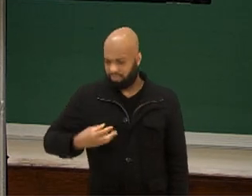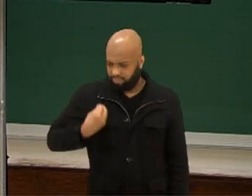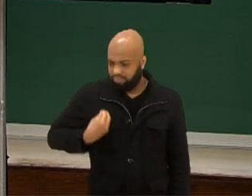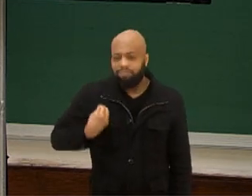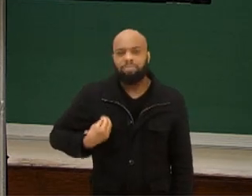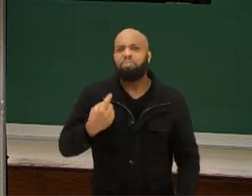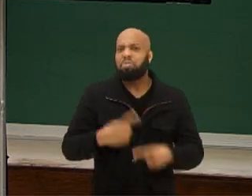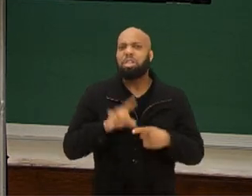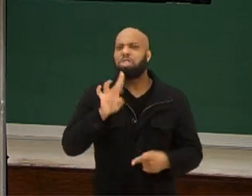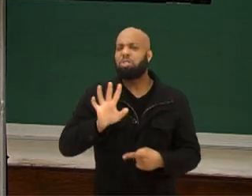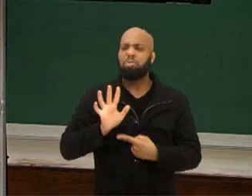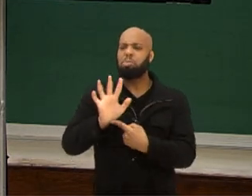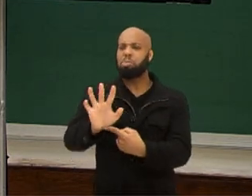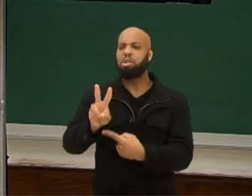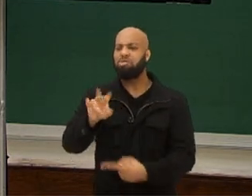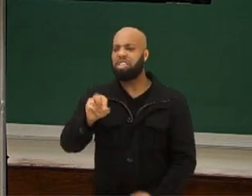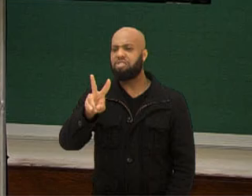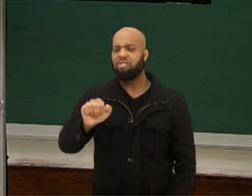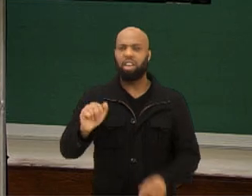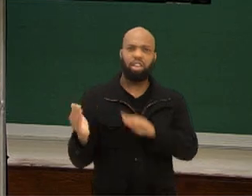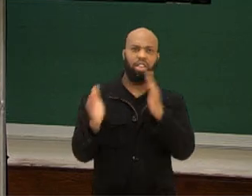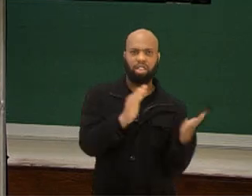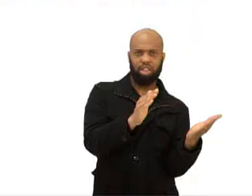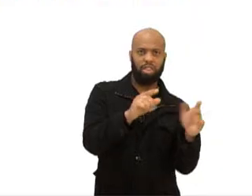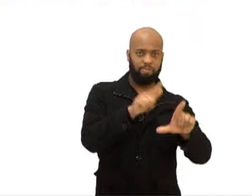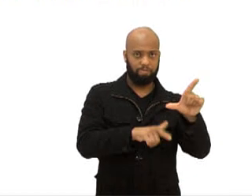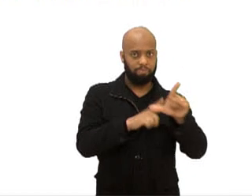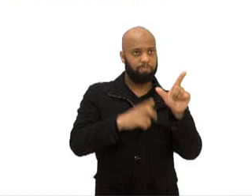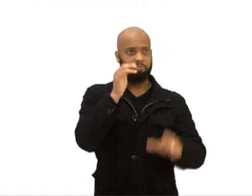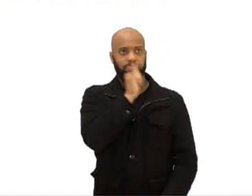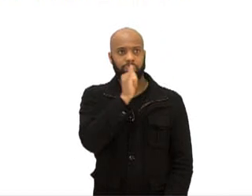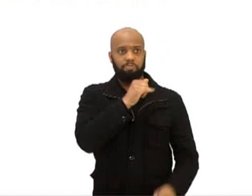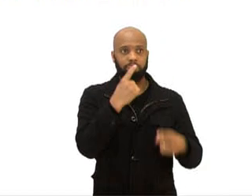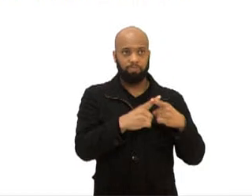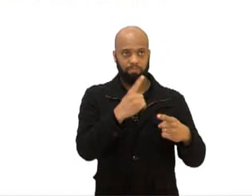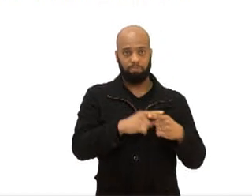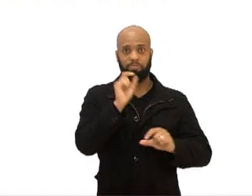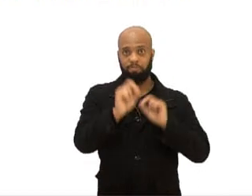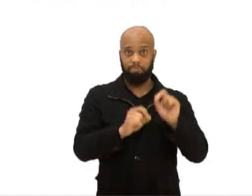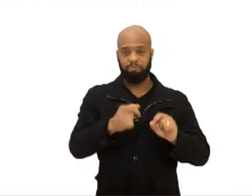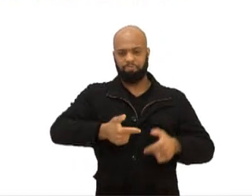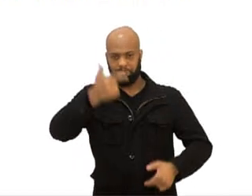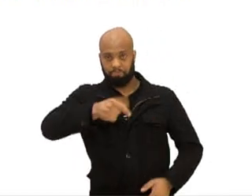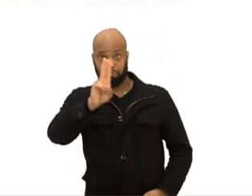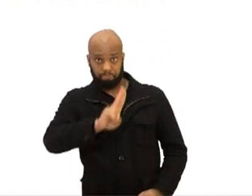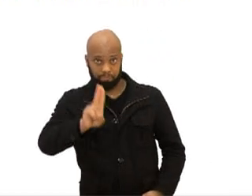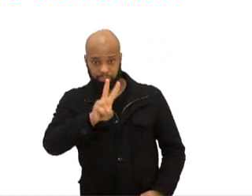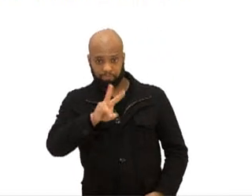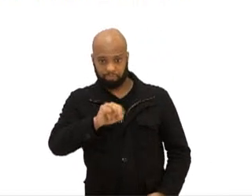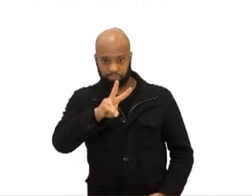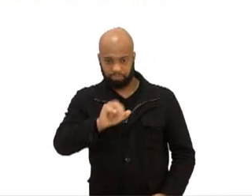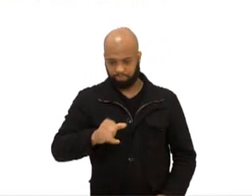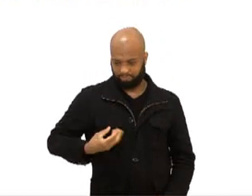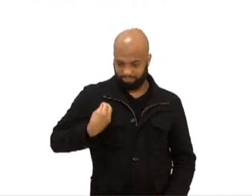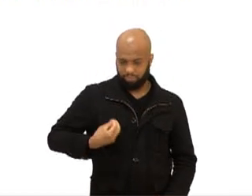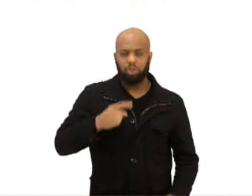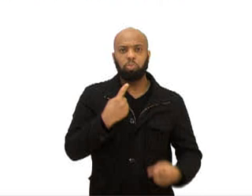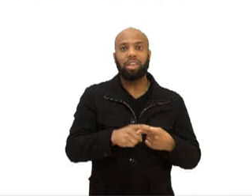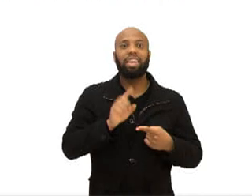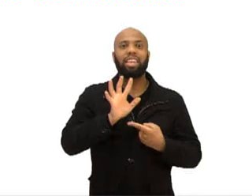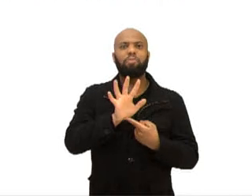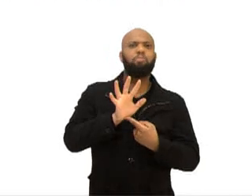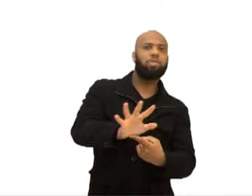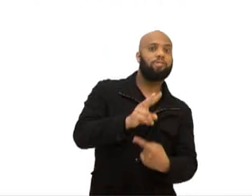destacado. Então, por que que isso acontece? Na segunda, né, esse viva foi utilizado para dar ênfase a